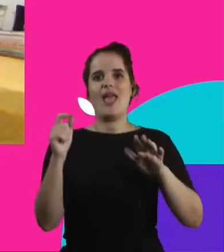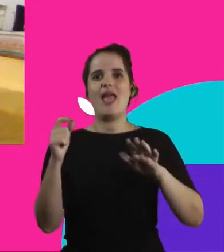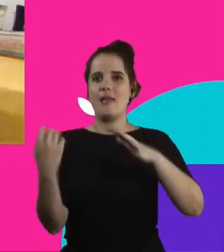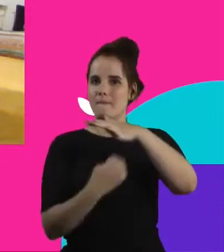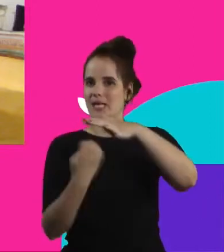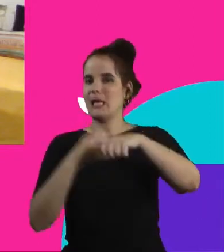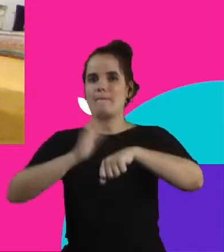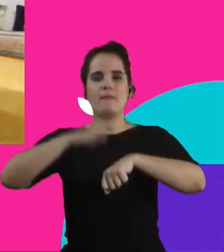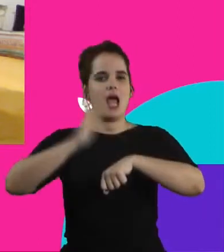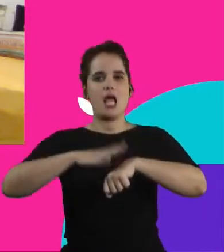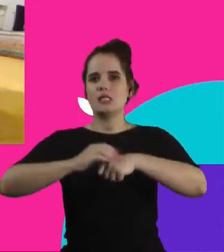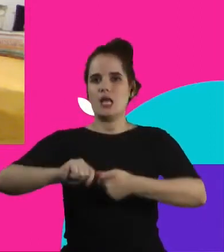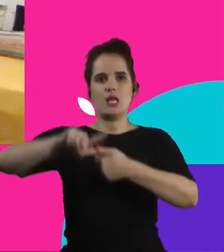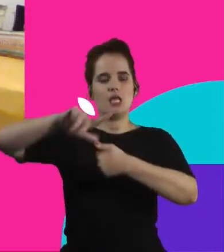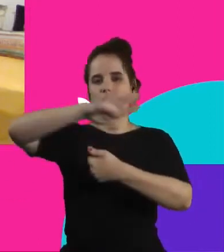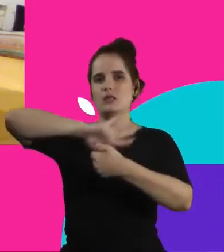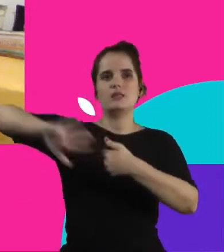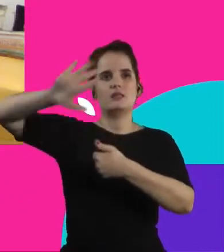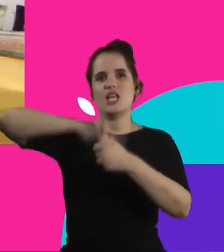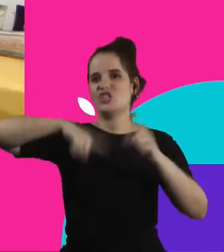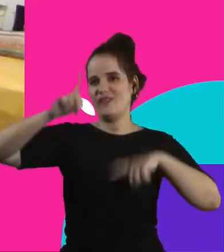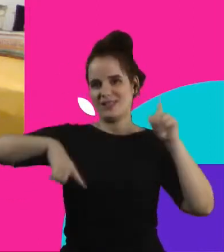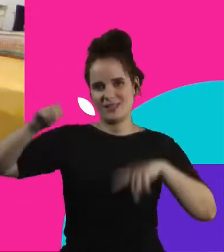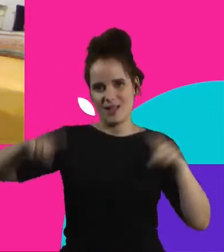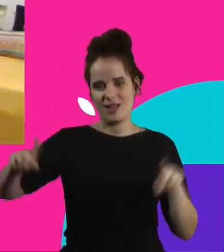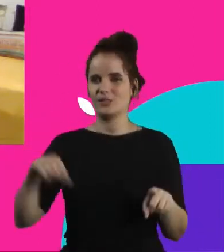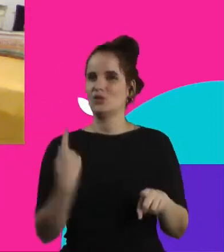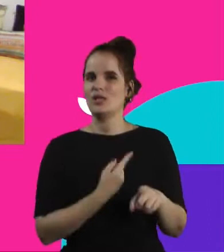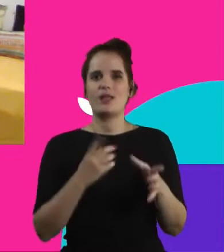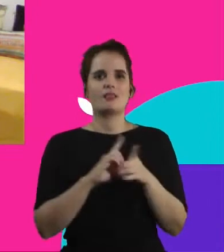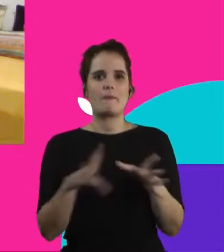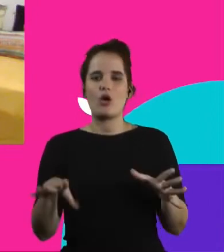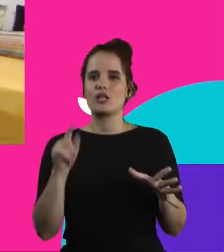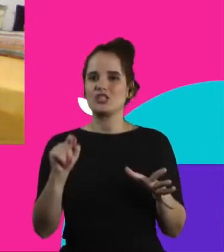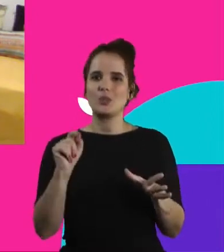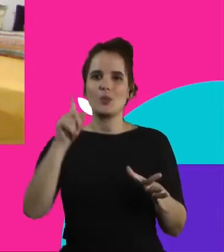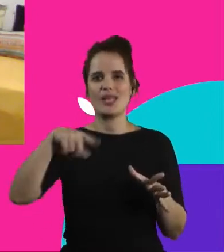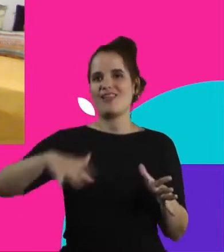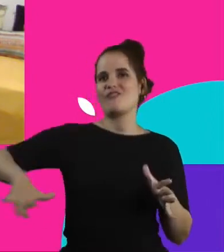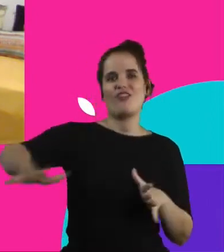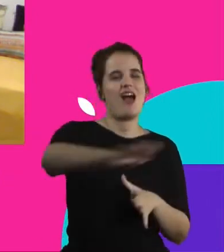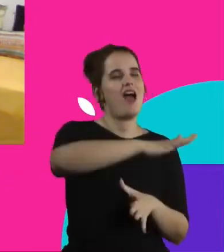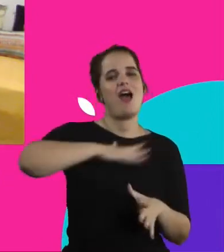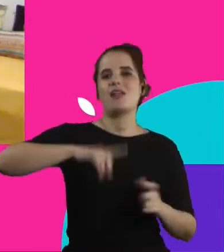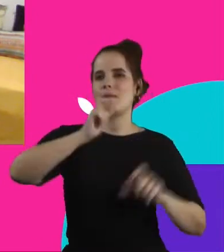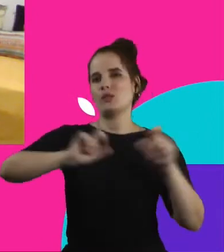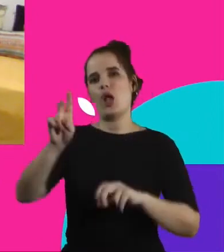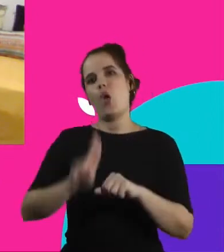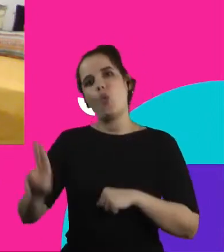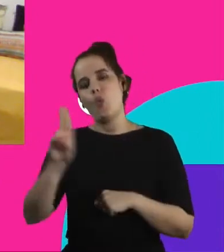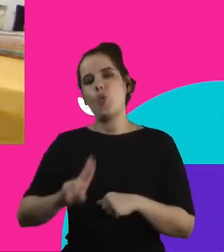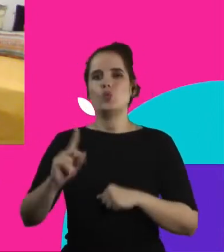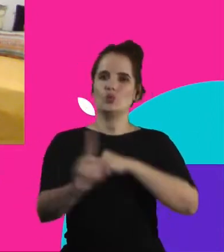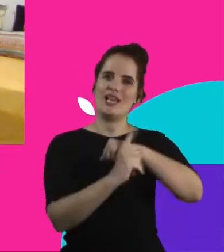diversa e inclusiva da América Latina. E assim, dessa forma, a gente democratizar as perspectivas dos nossos milhares, né, de usuárias,